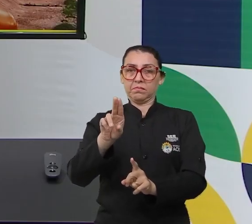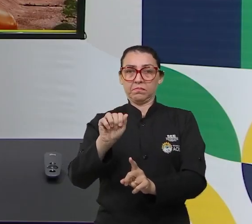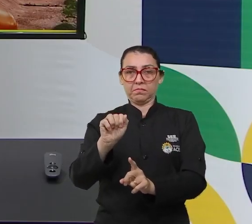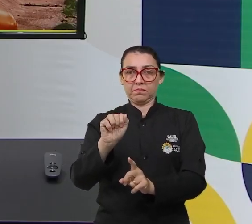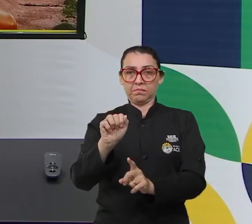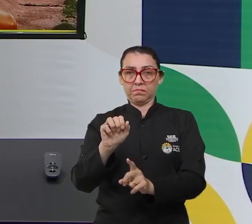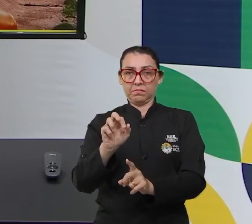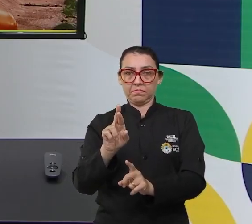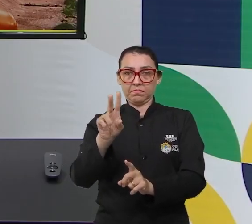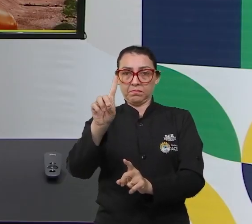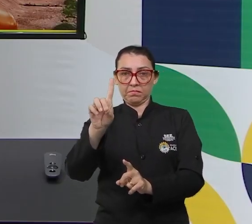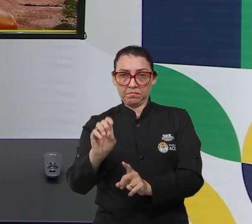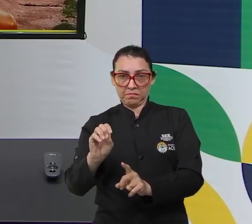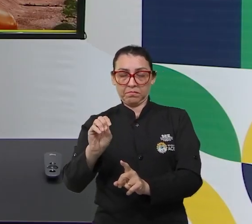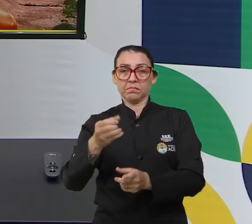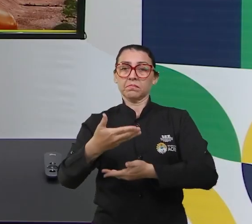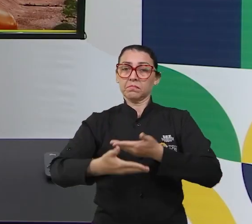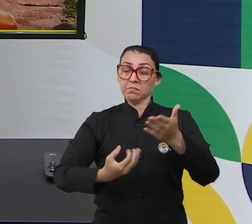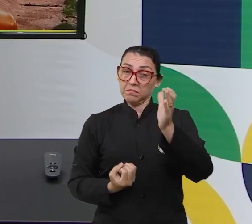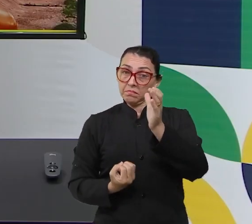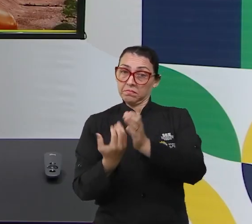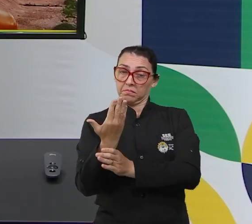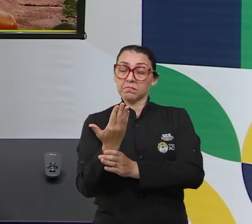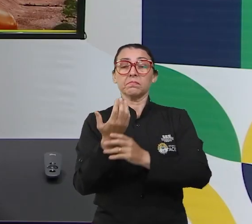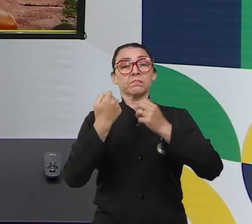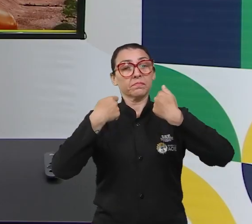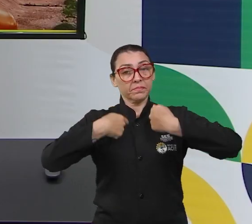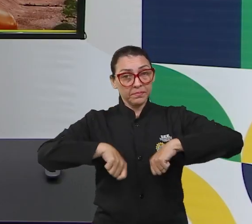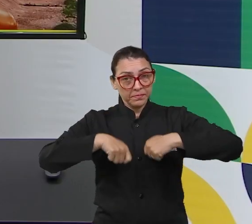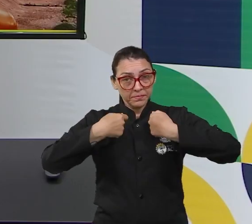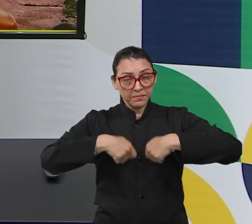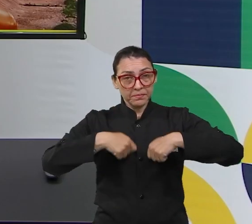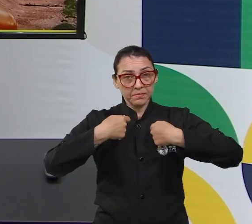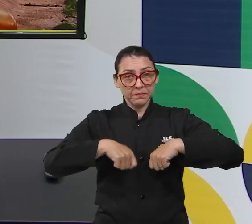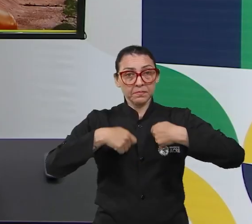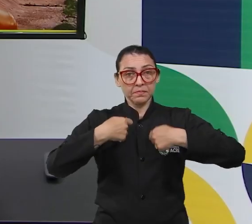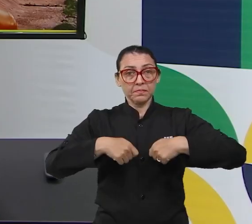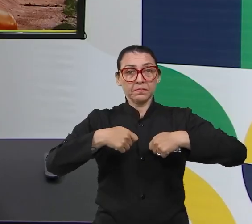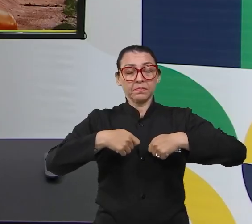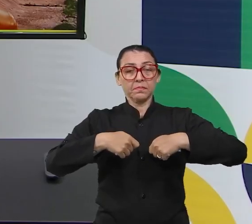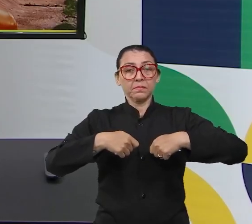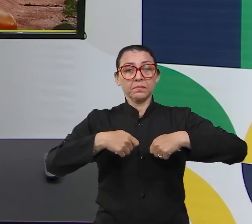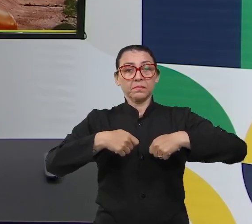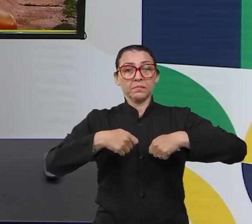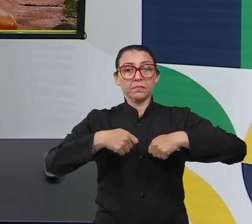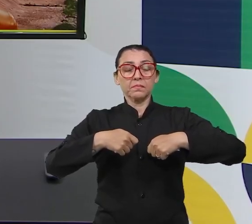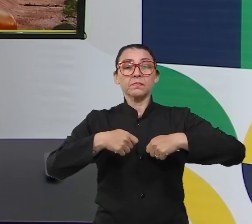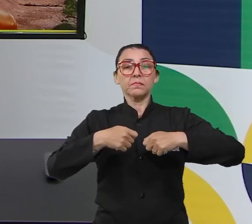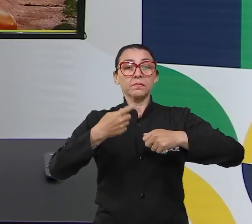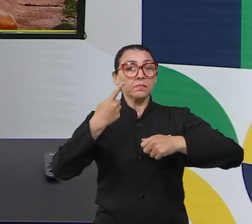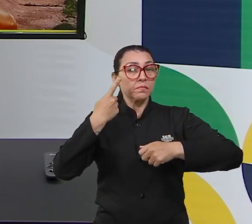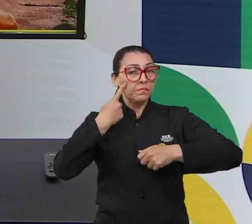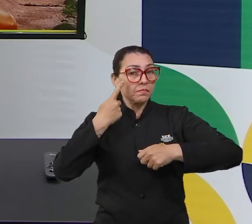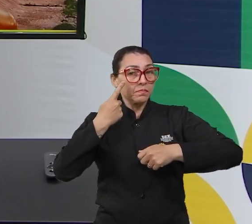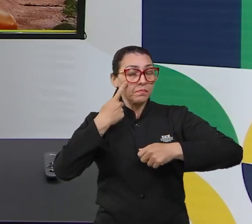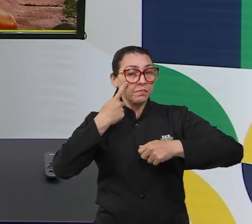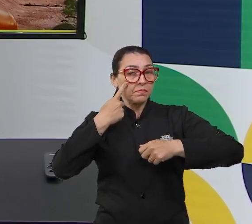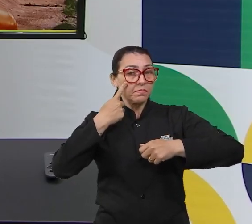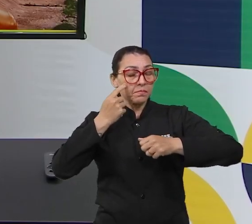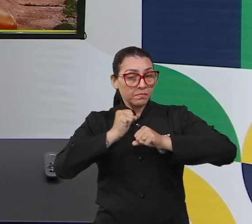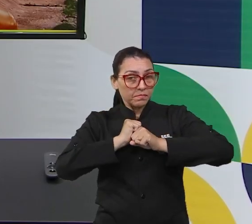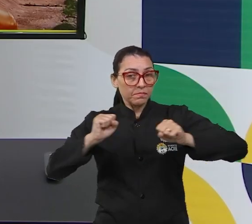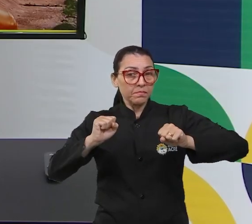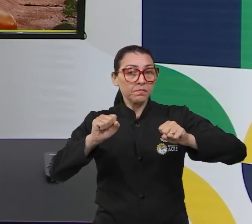Então, essa intervenção, ela surge dessa necessidade de um despertar do olhar e trazendo para